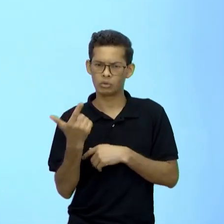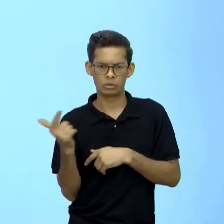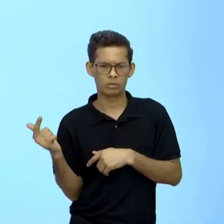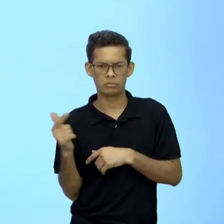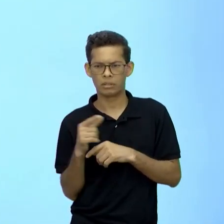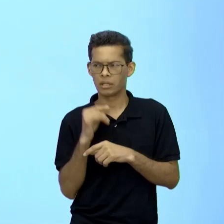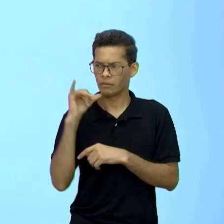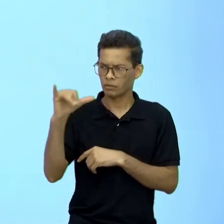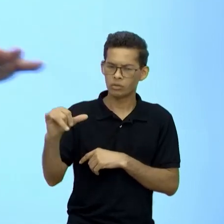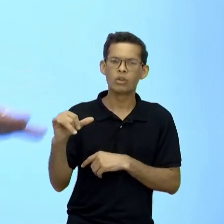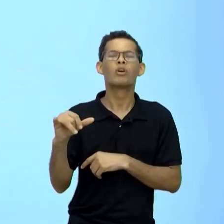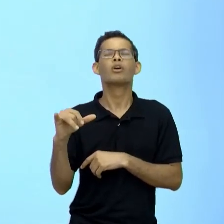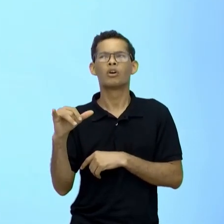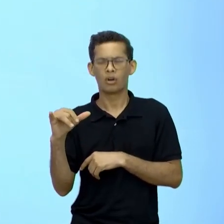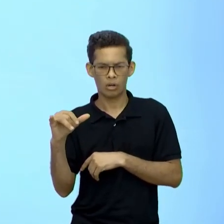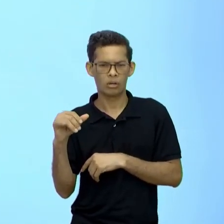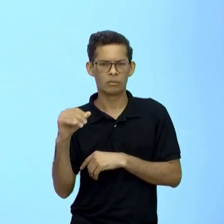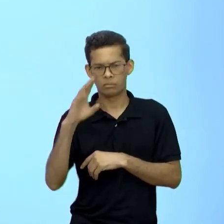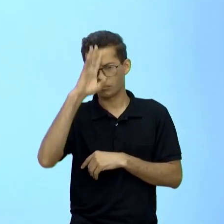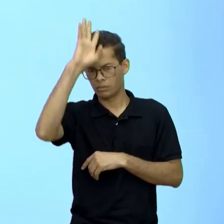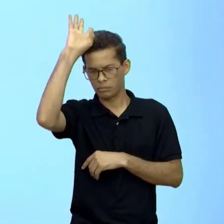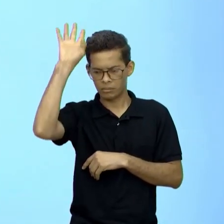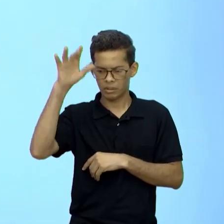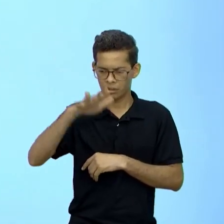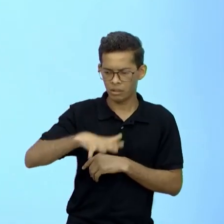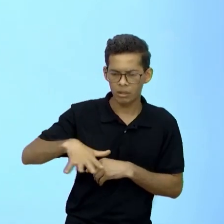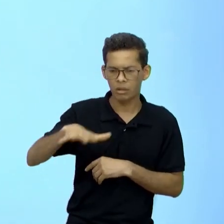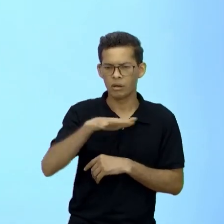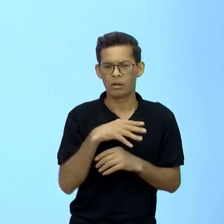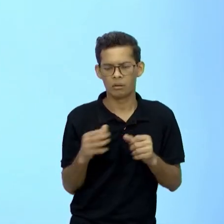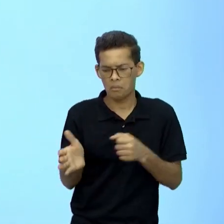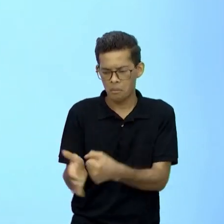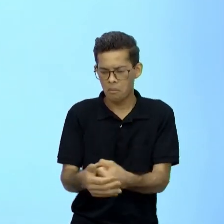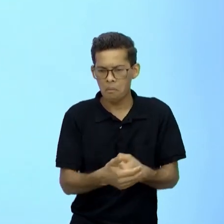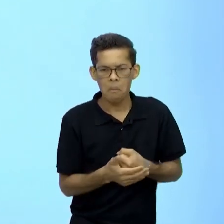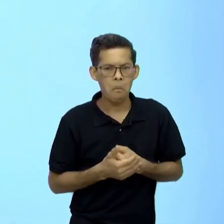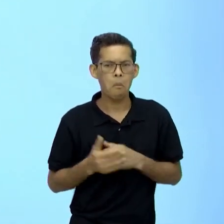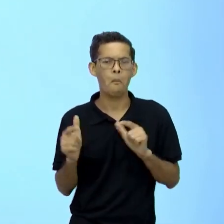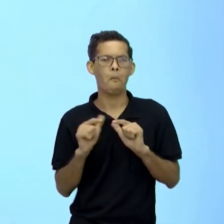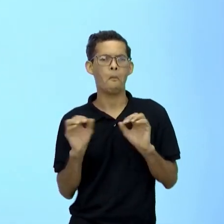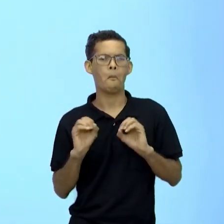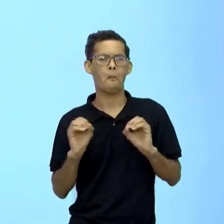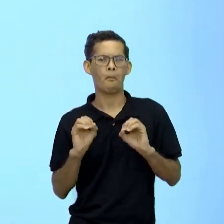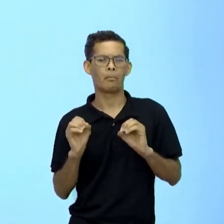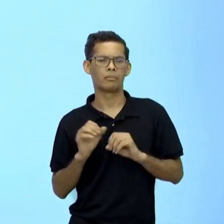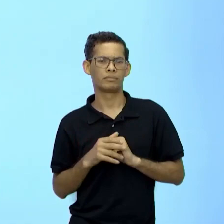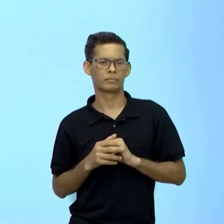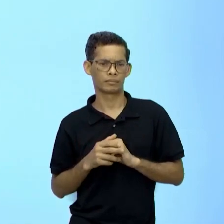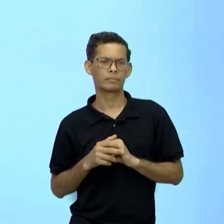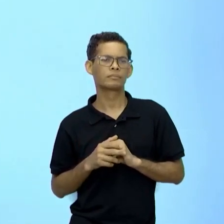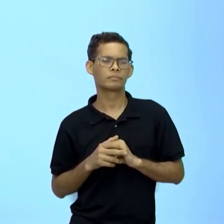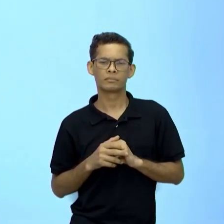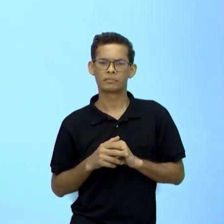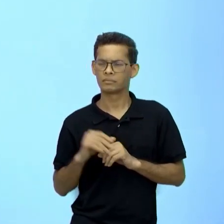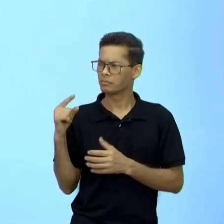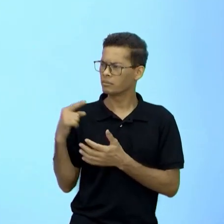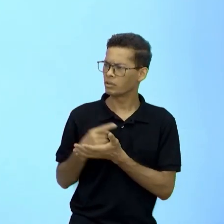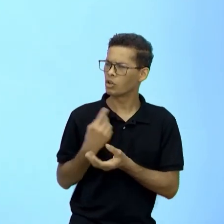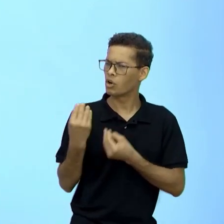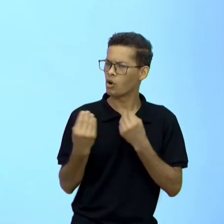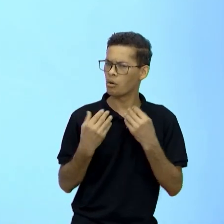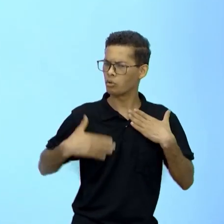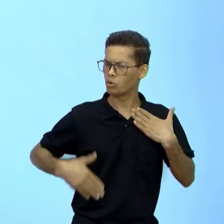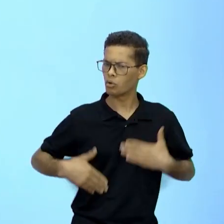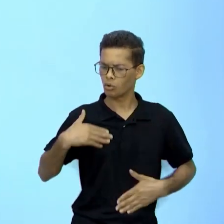bombeiros e falaram assim, ó, essa região aqui não tem nada soterrado. Então o que acontece? Aí a Gibalina pergunta assim, olha, dá para achar até